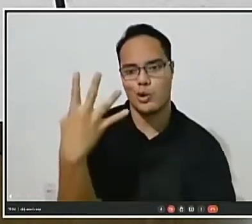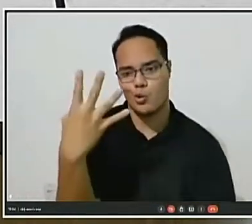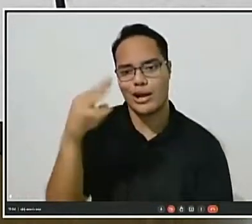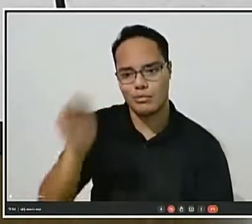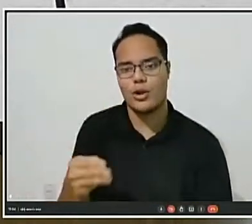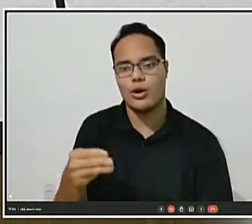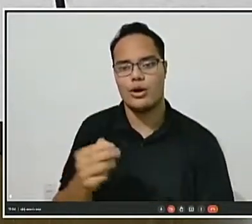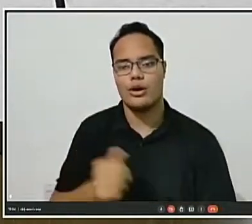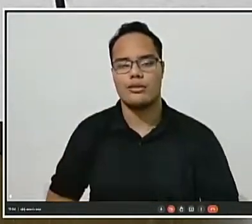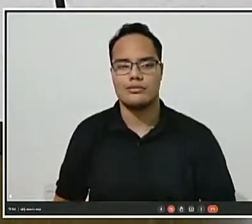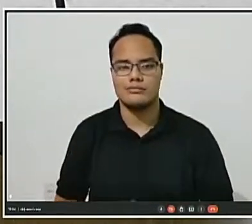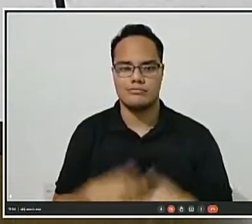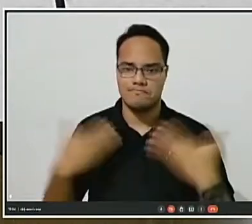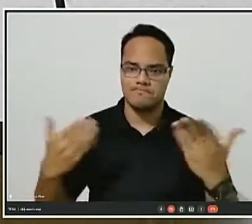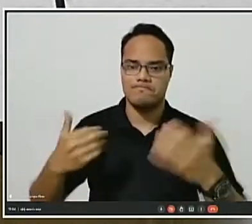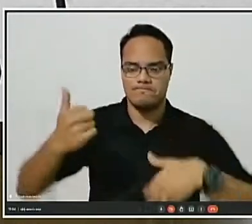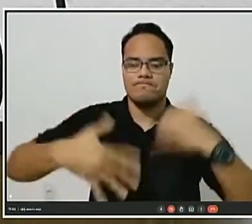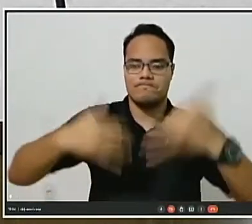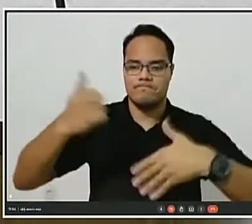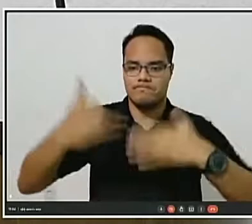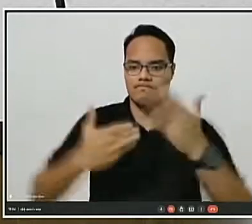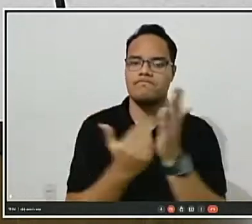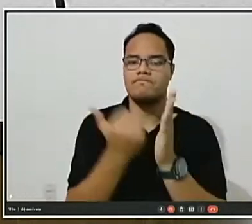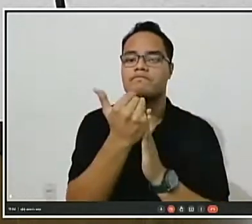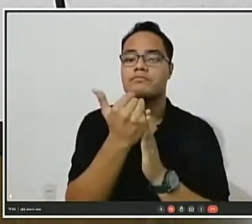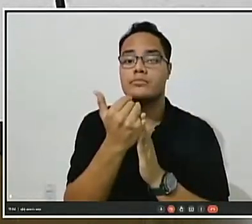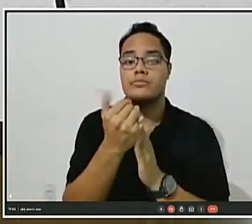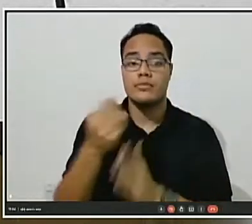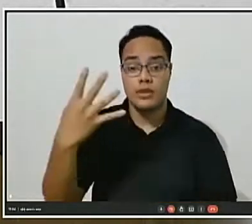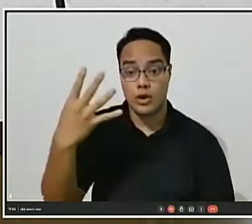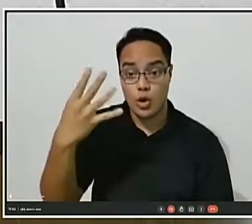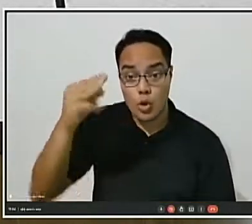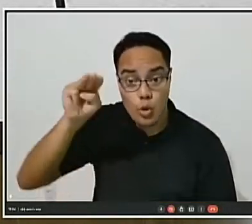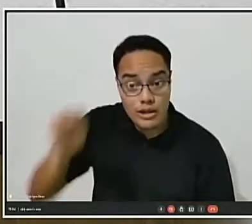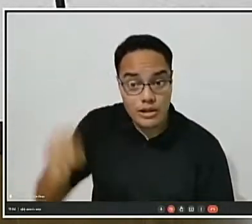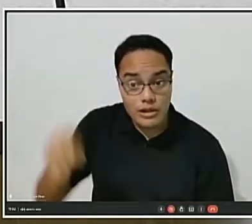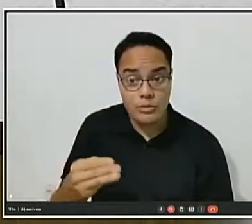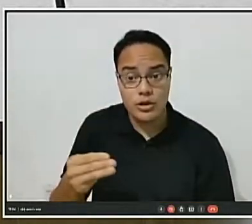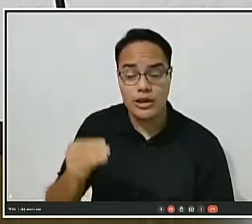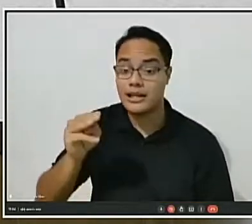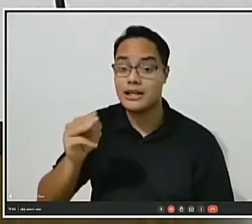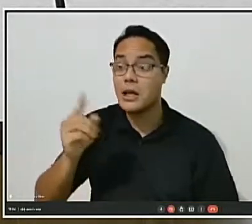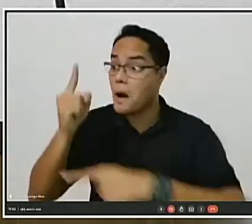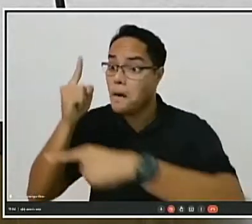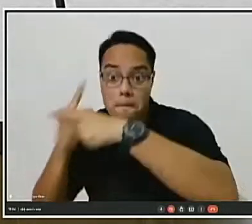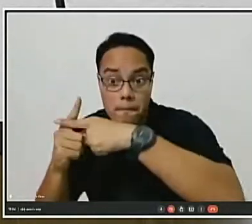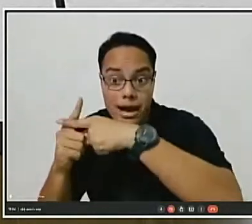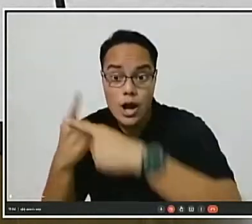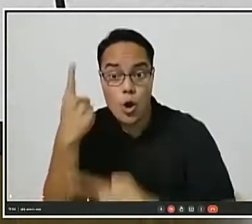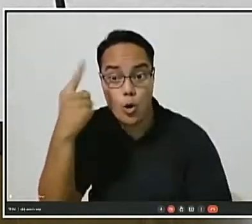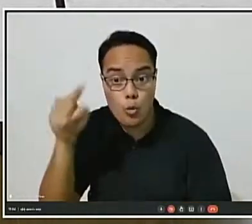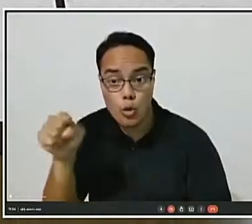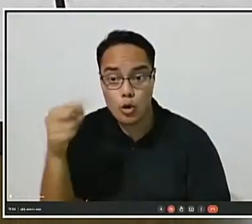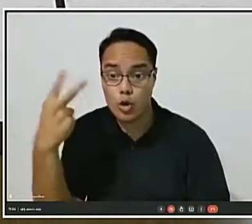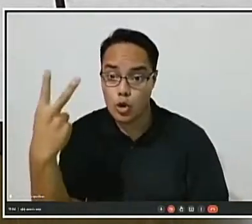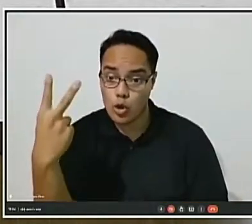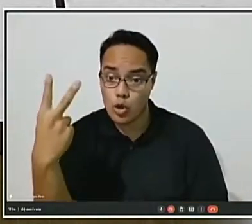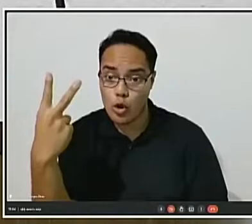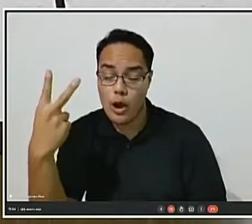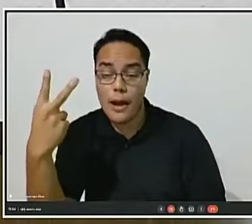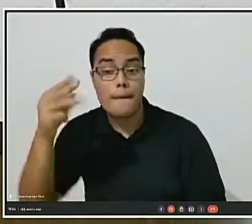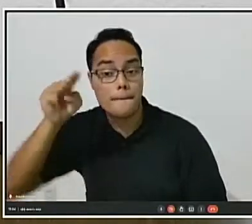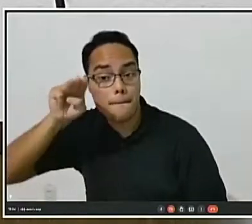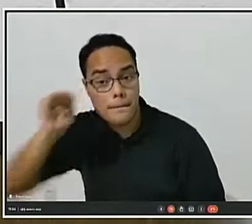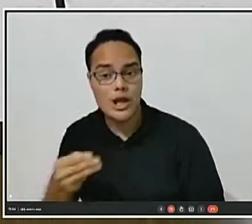Vamos para frente aqui. 4 milhões, mais 1,2 milhões de pavimentação na rua Coronel Amazonas.